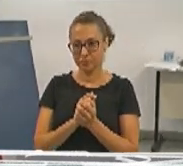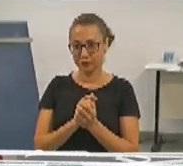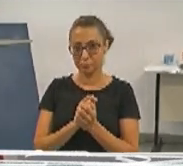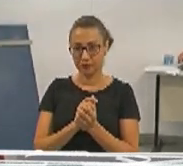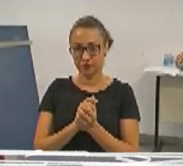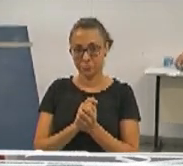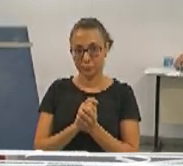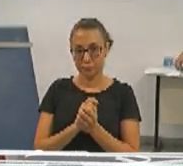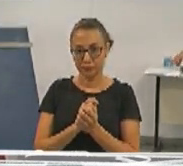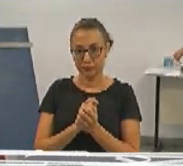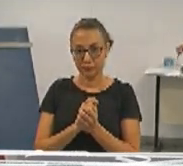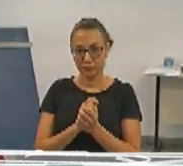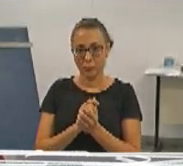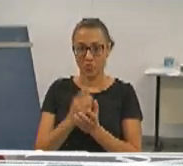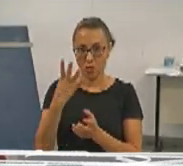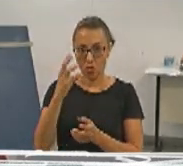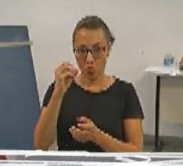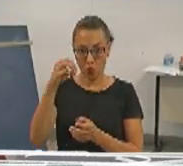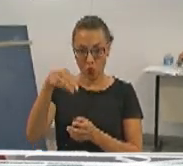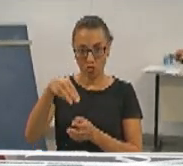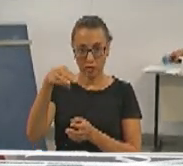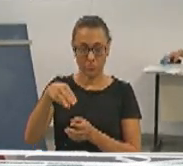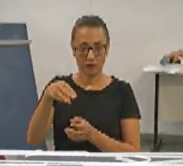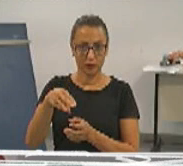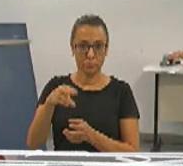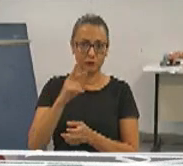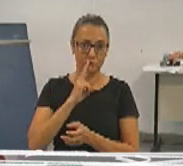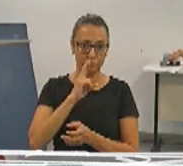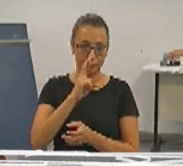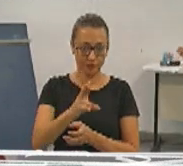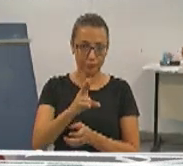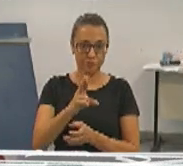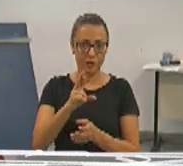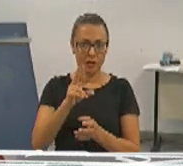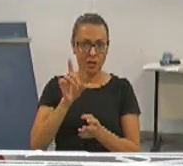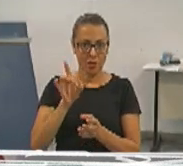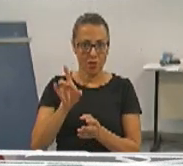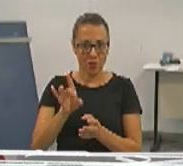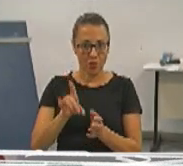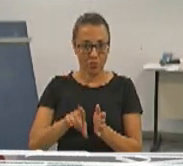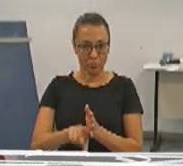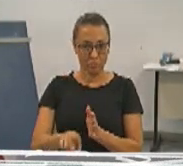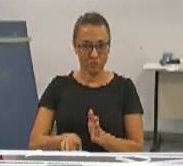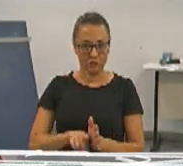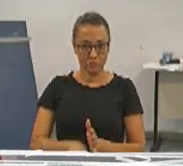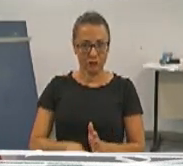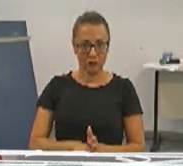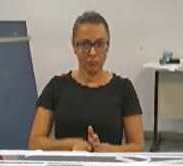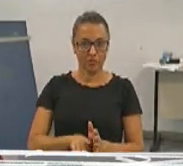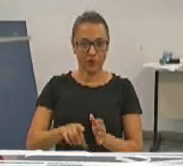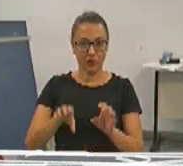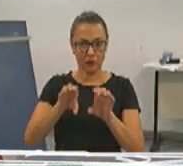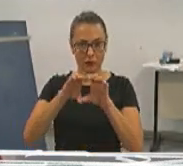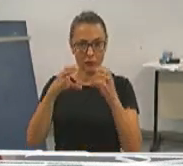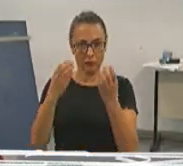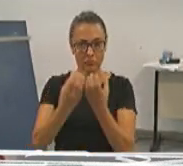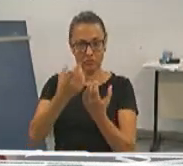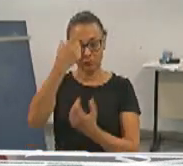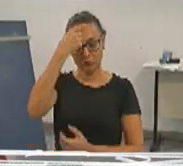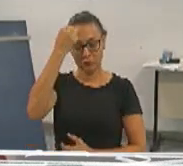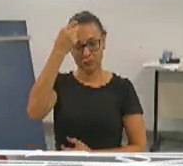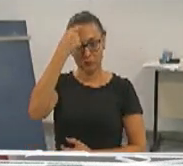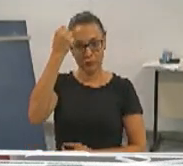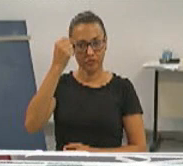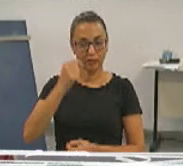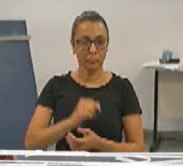com uma duração de 40 minutos para respostas a questionamentos efetuados pela comunidade acadêmica,